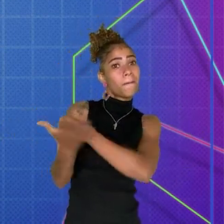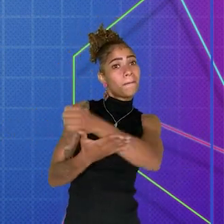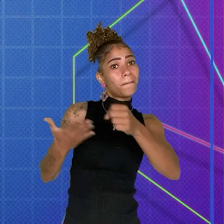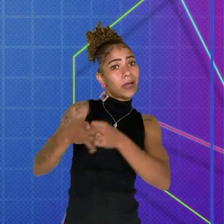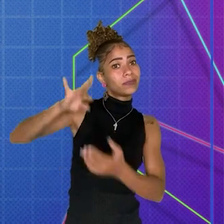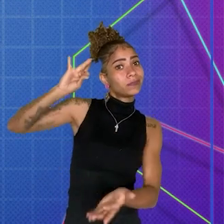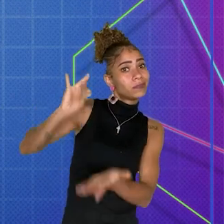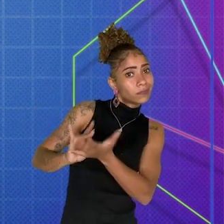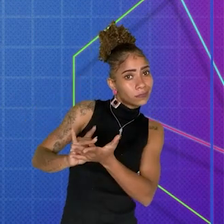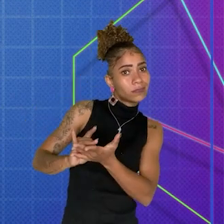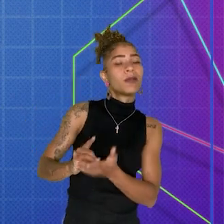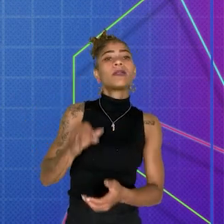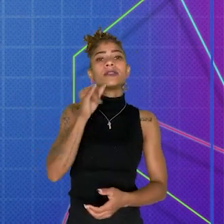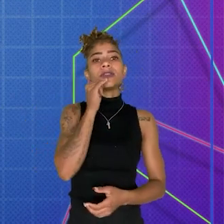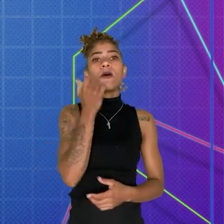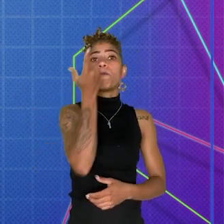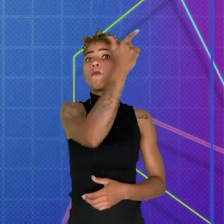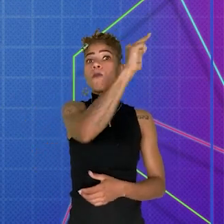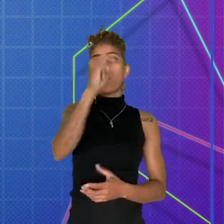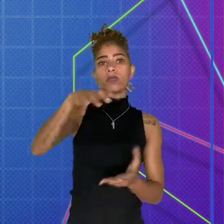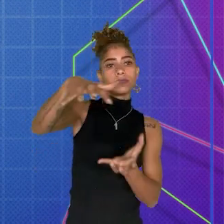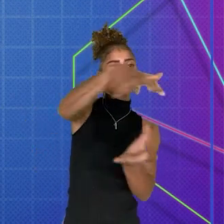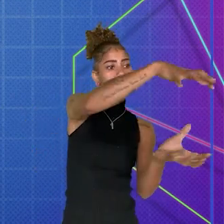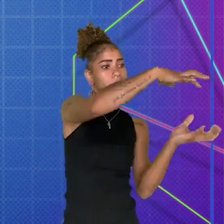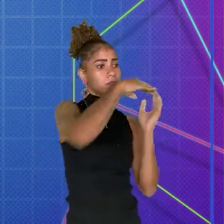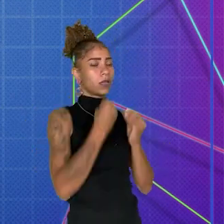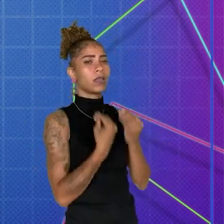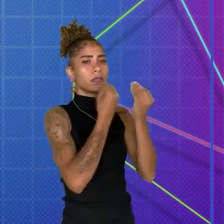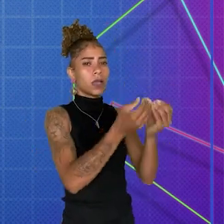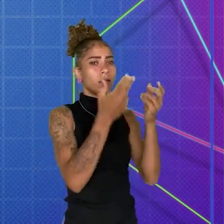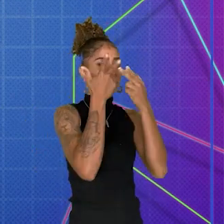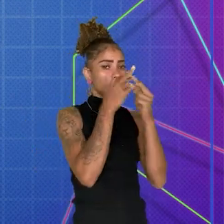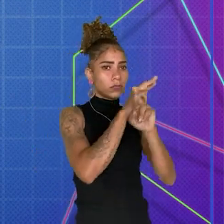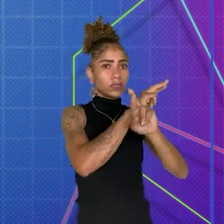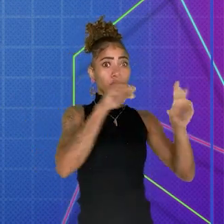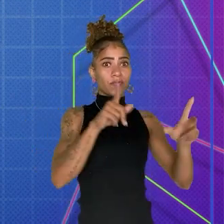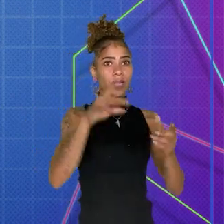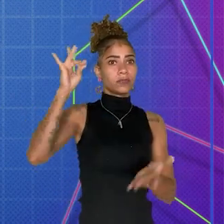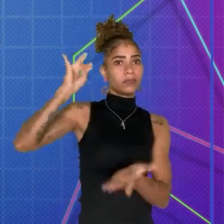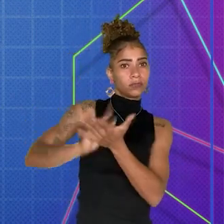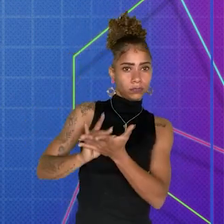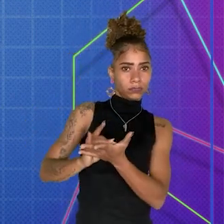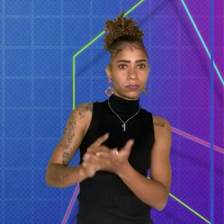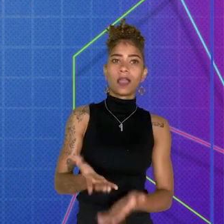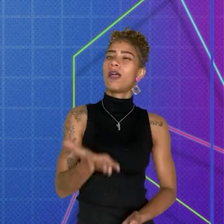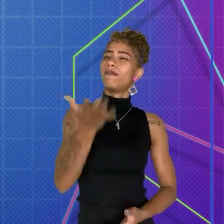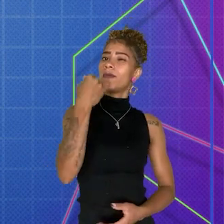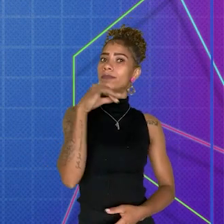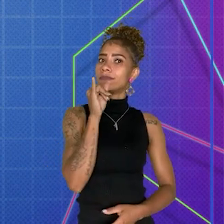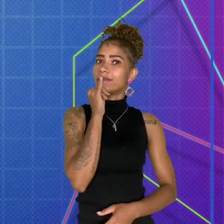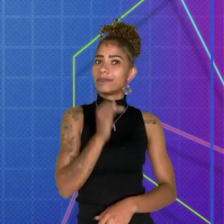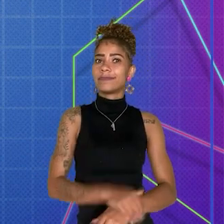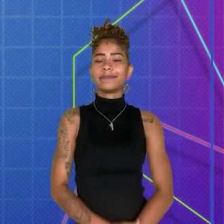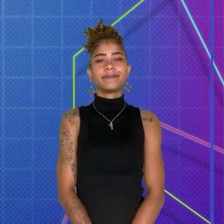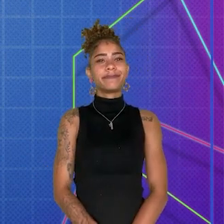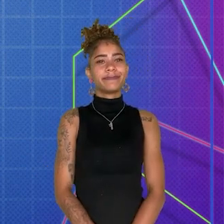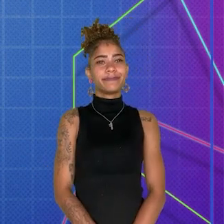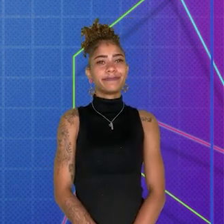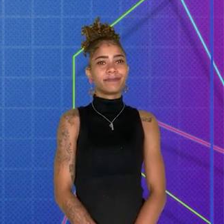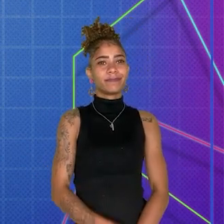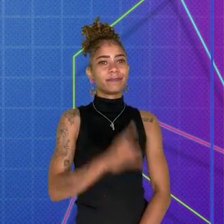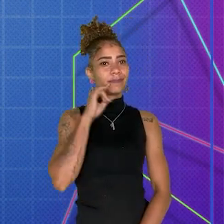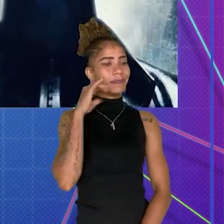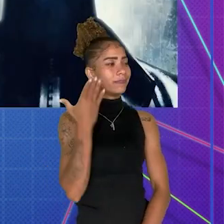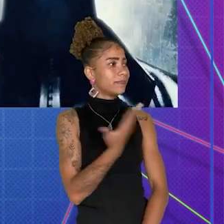através de histórias baseadas em mundos alternativos, oferecendo ao jogador uma visão distinta do mundo real. Vamos para mais alguns